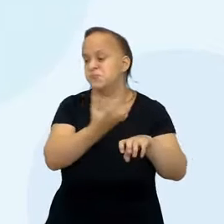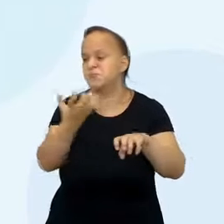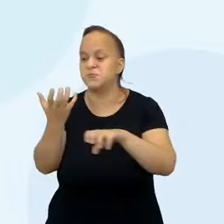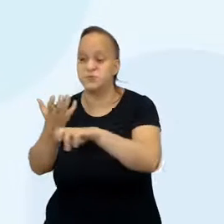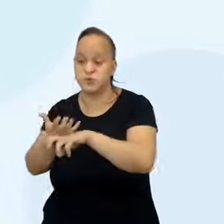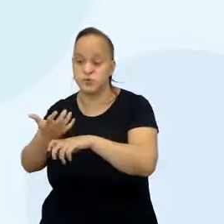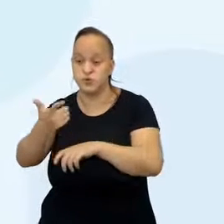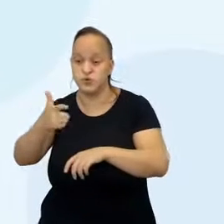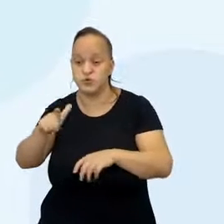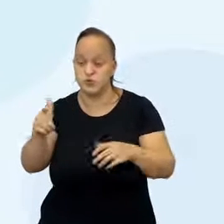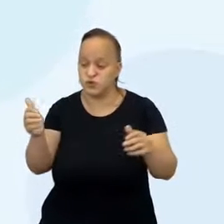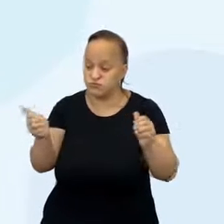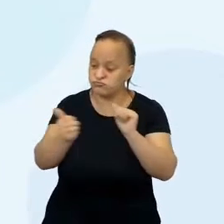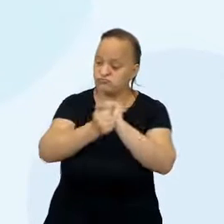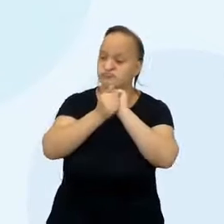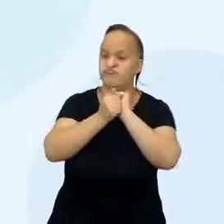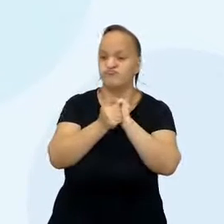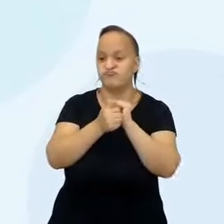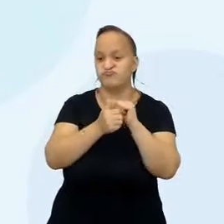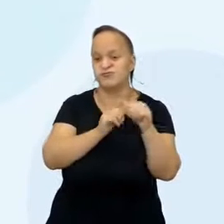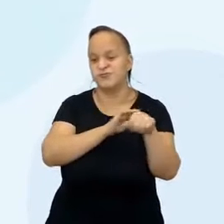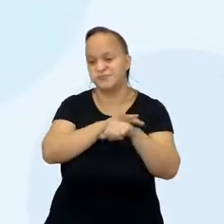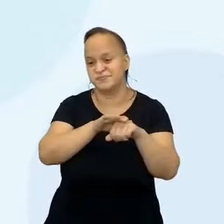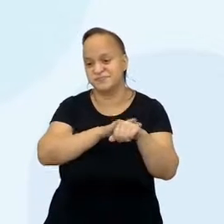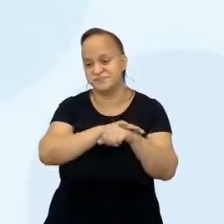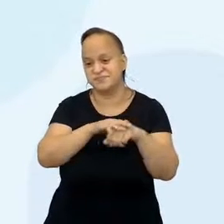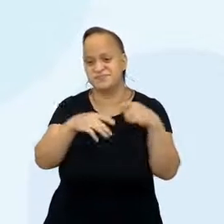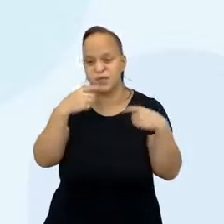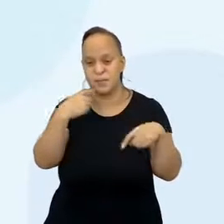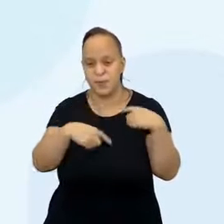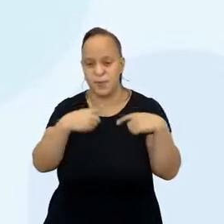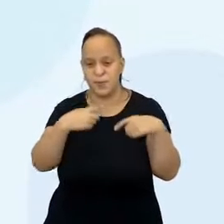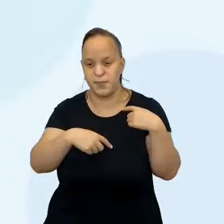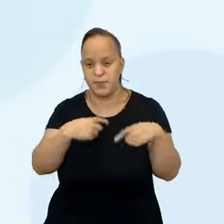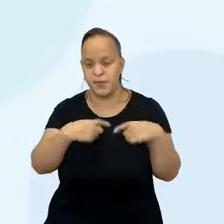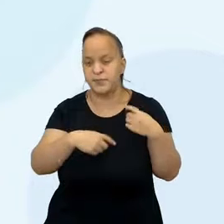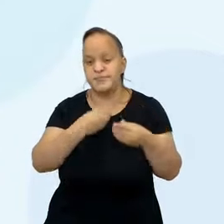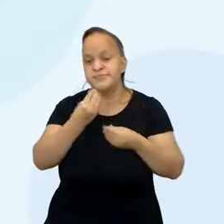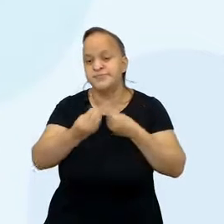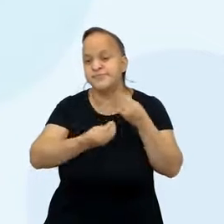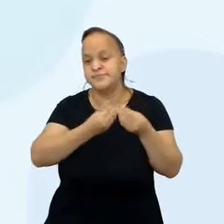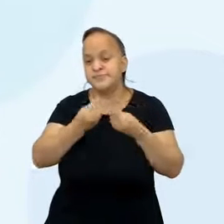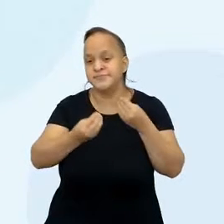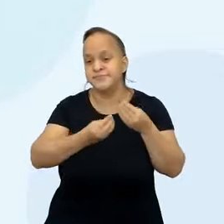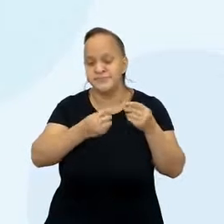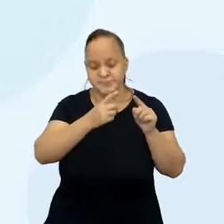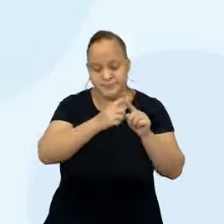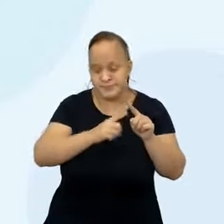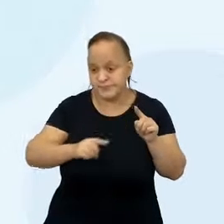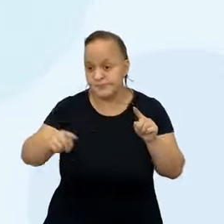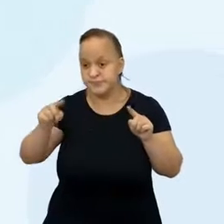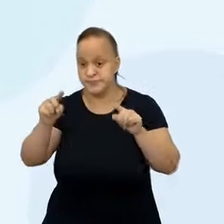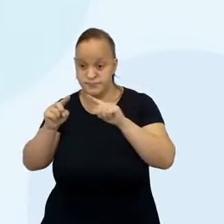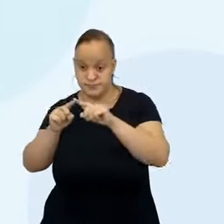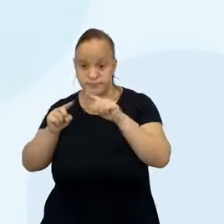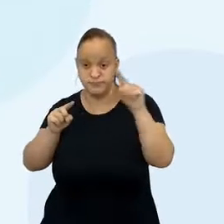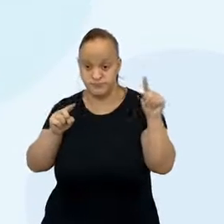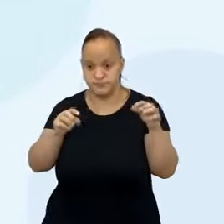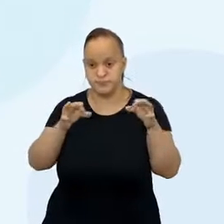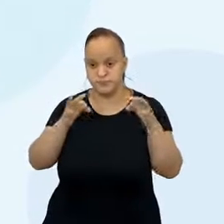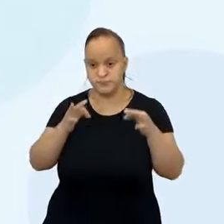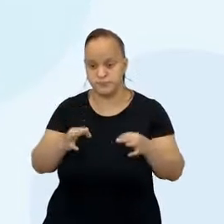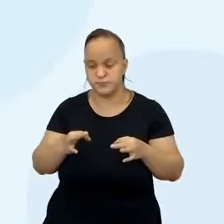gente sentar, conversar, dialogar, né? E ver como que essa integração ela também pode se dar. O mapa traz,